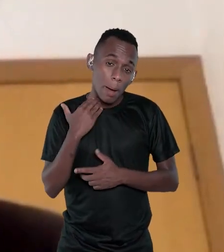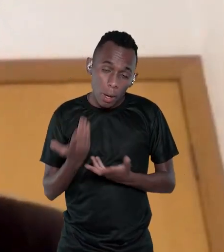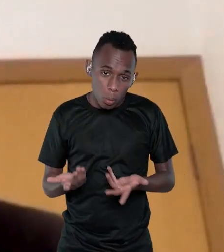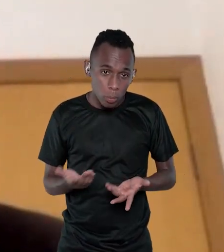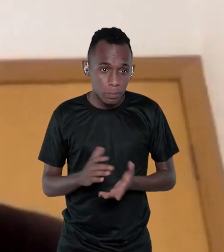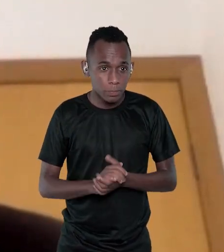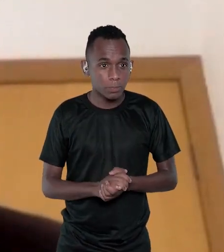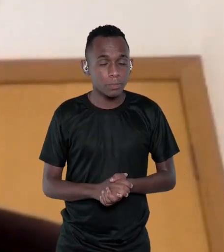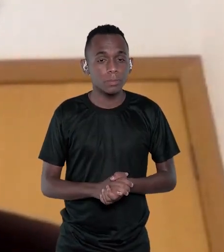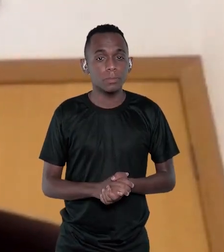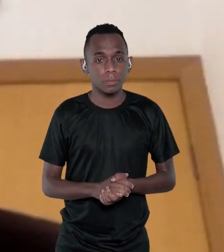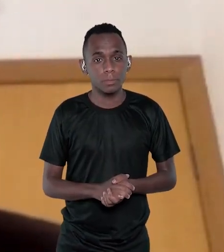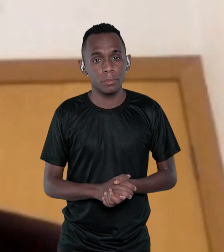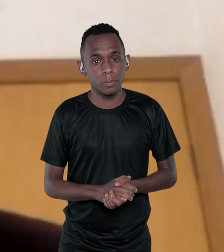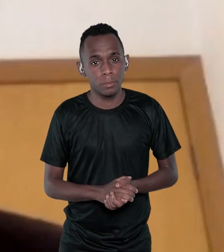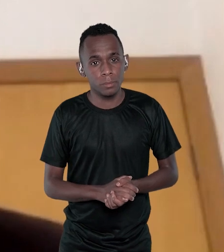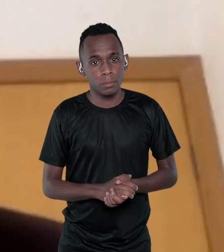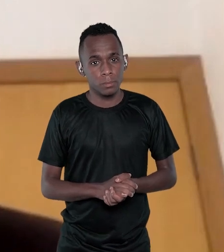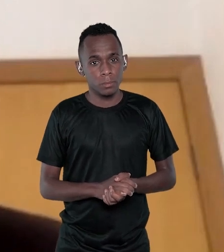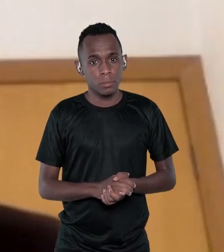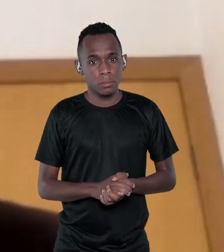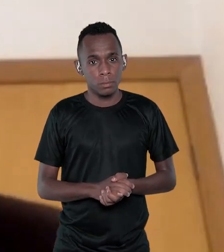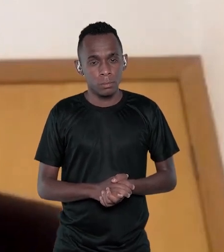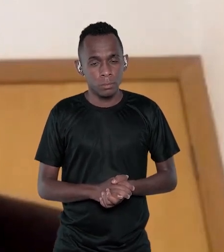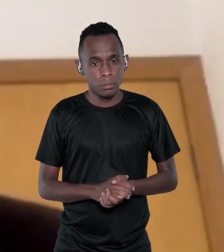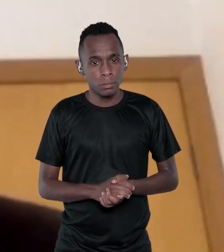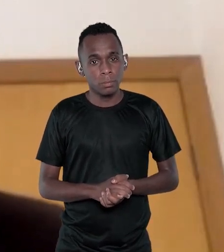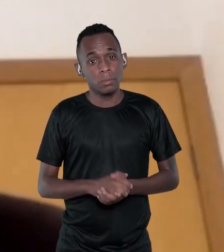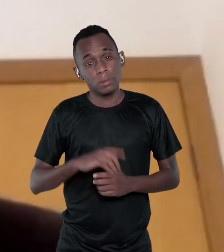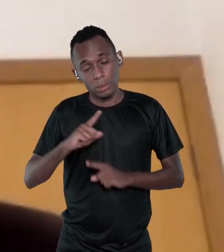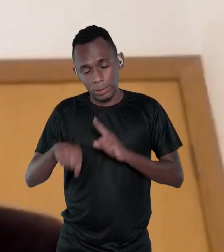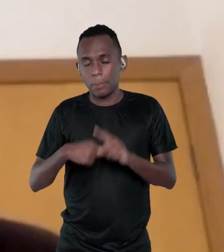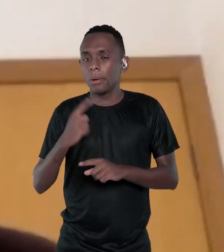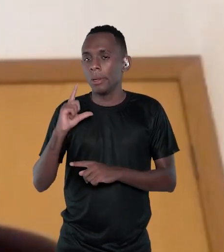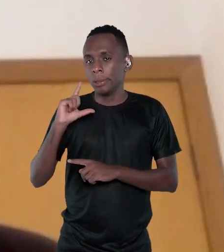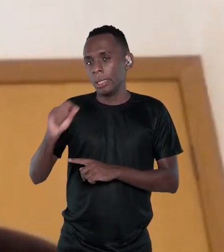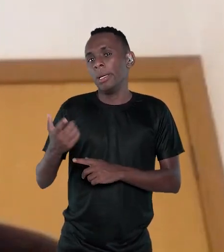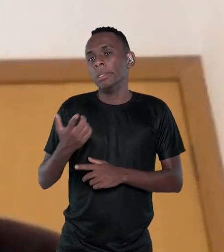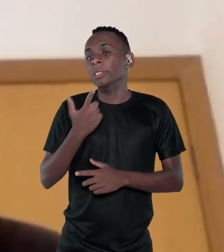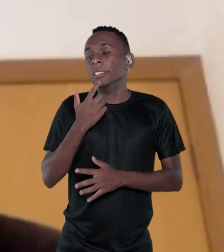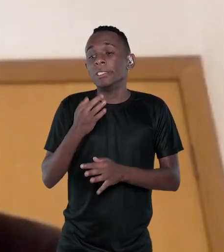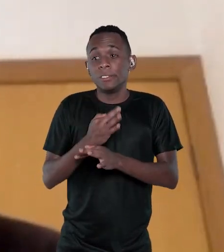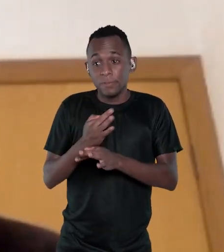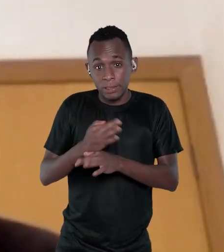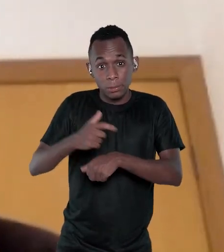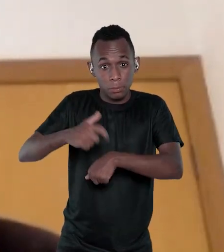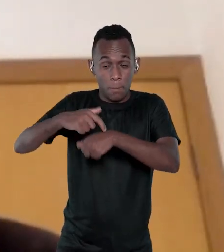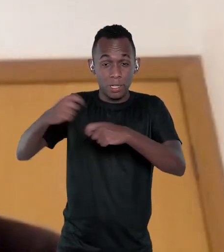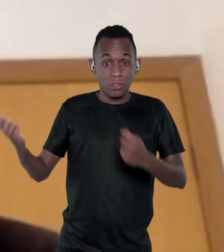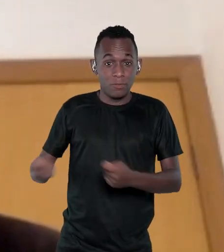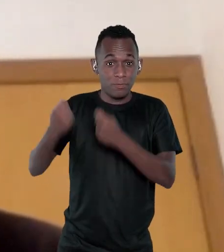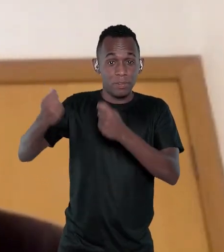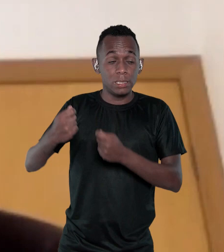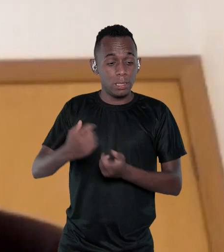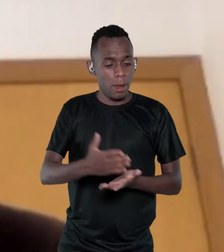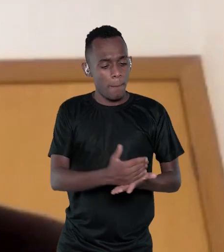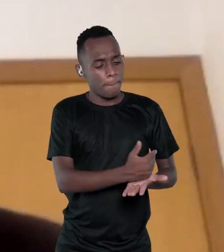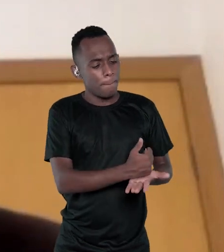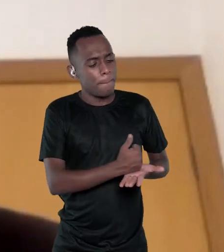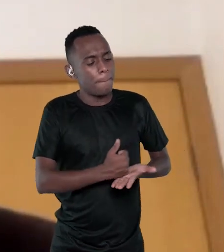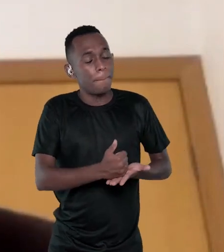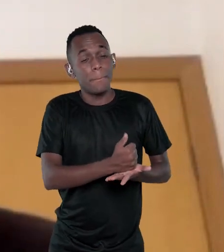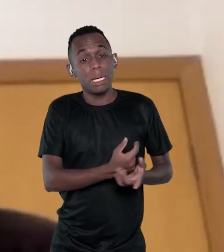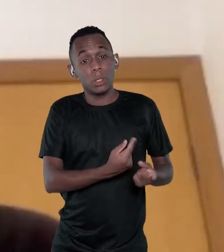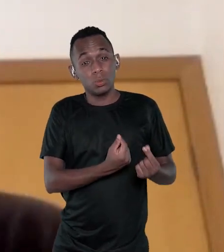um banco, o Citibank, e eu saí de férias na época